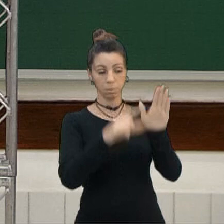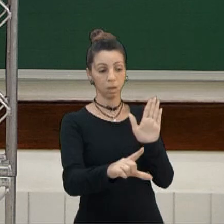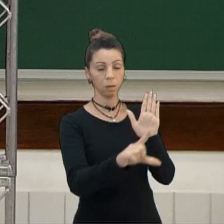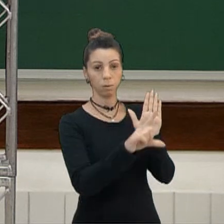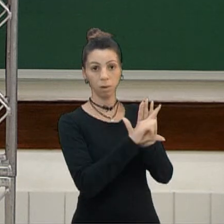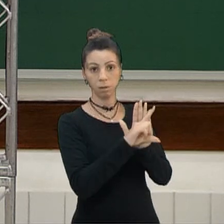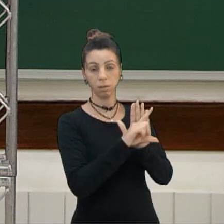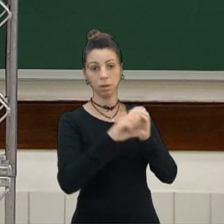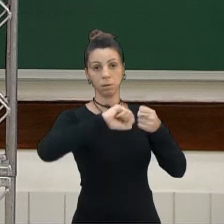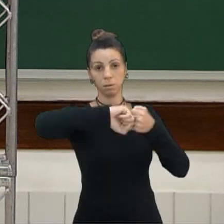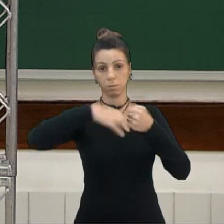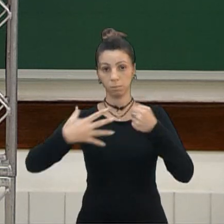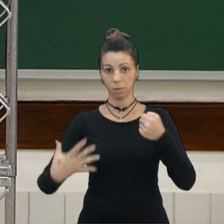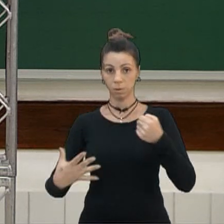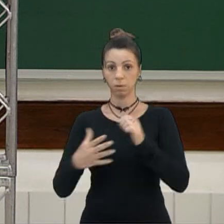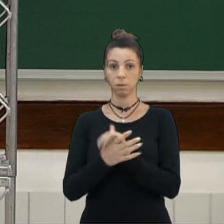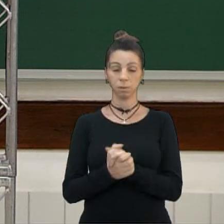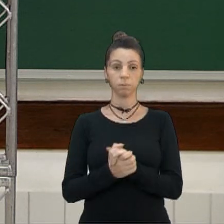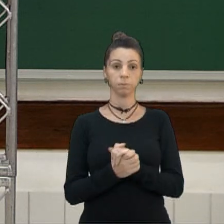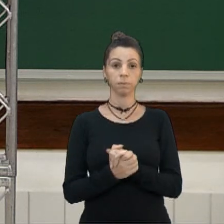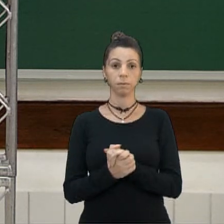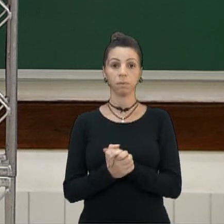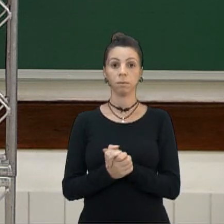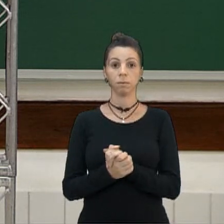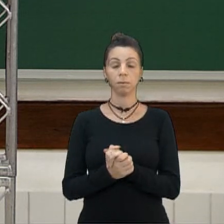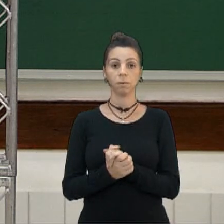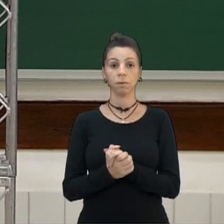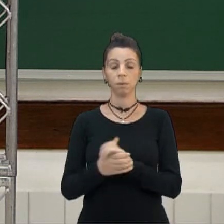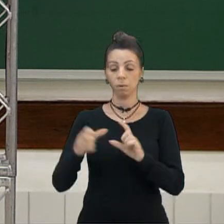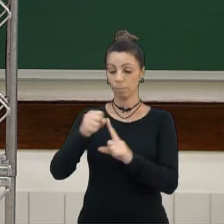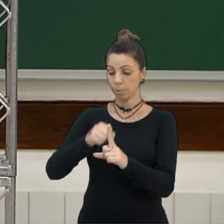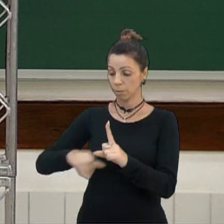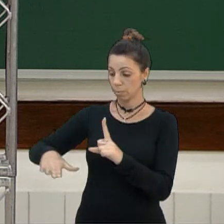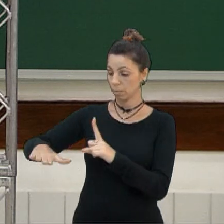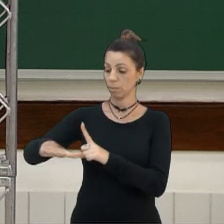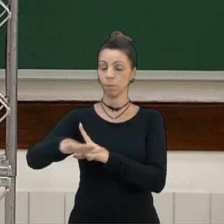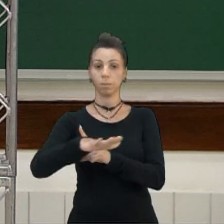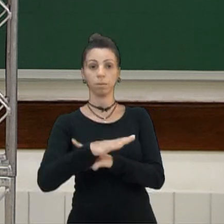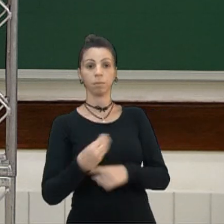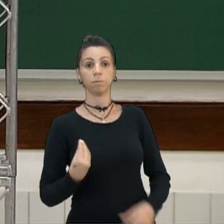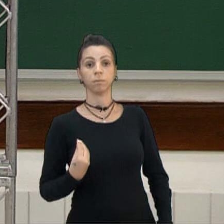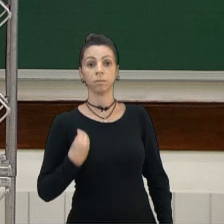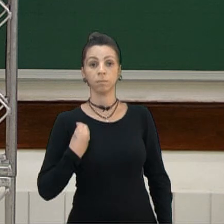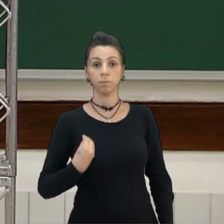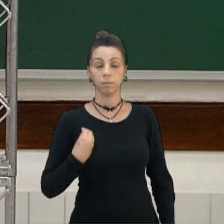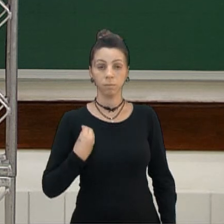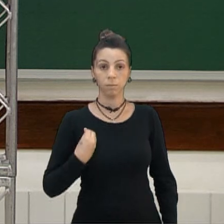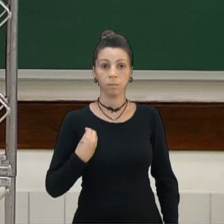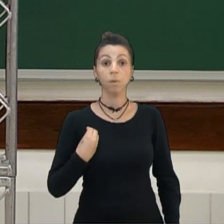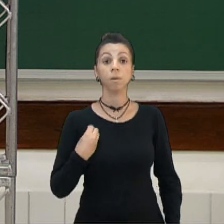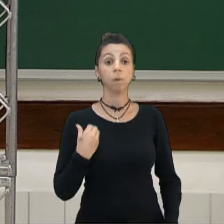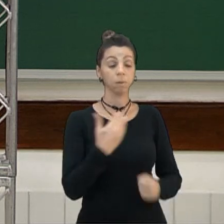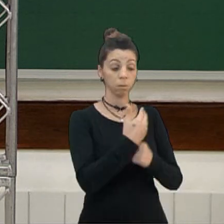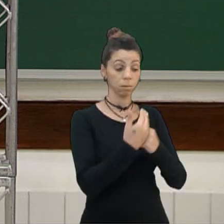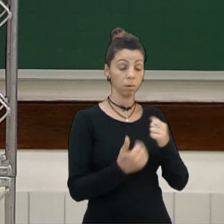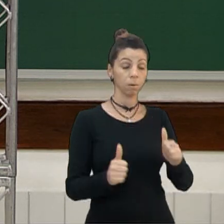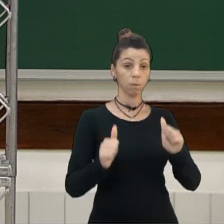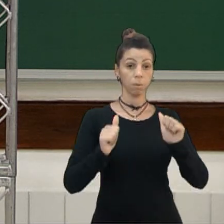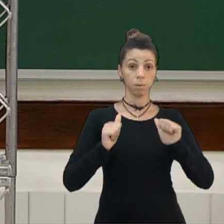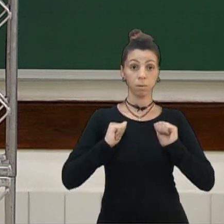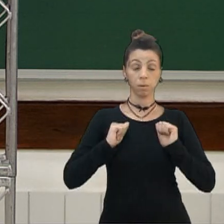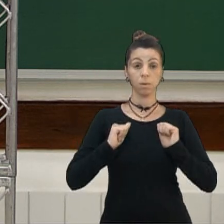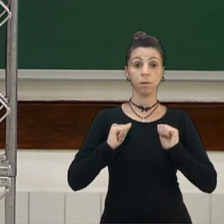Uma sociedade, ela só realmente se faz presente dentro para ser um Estado laico quando você tem